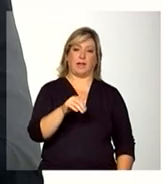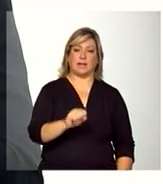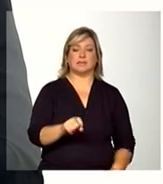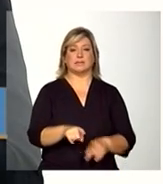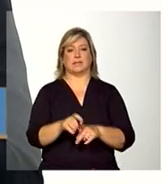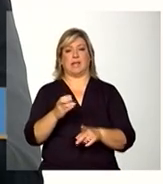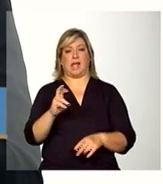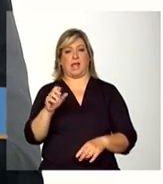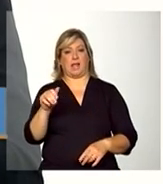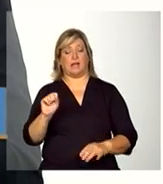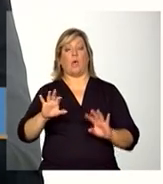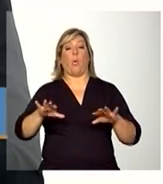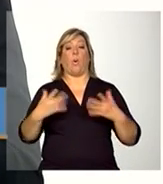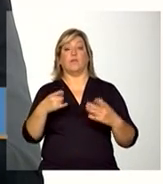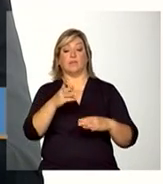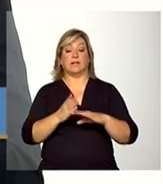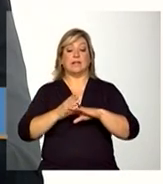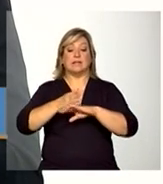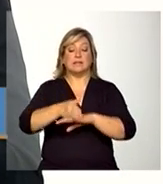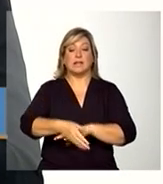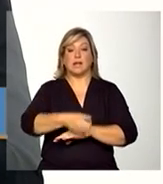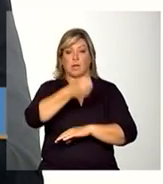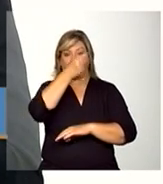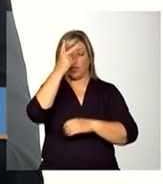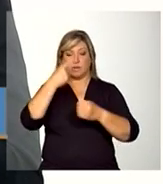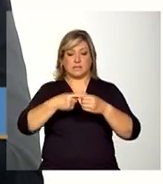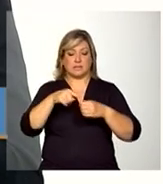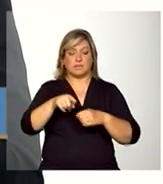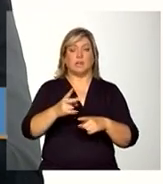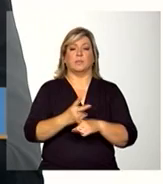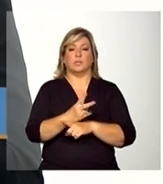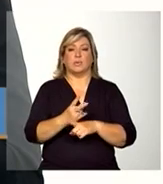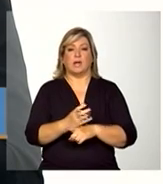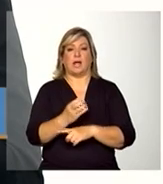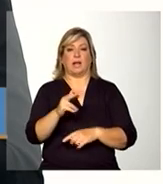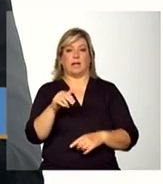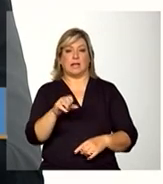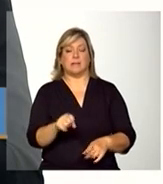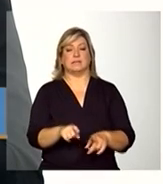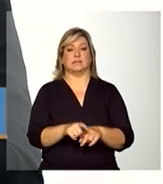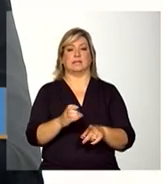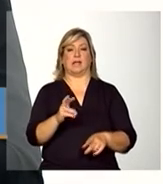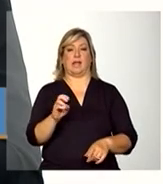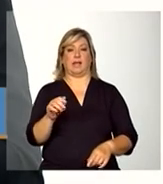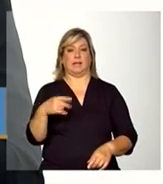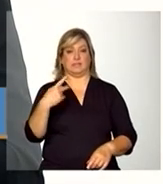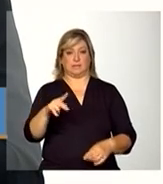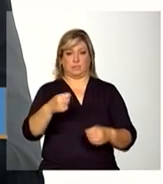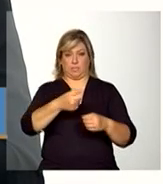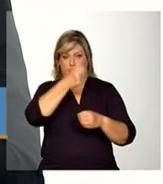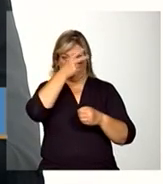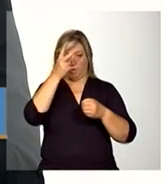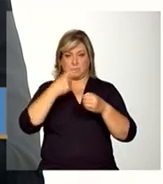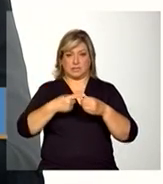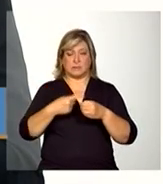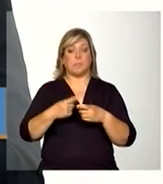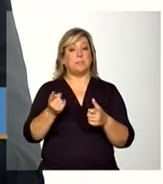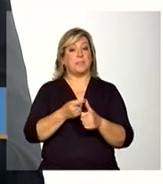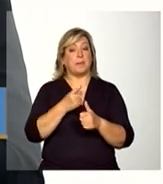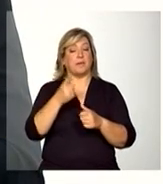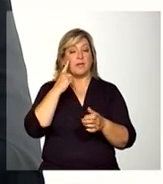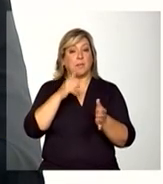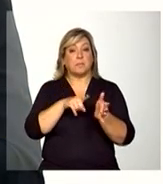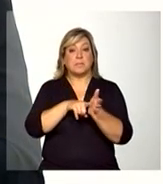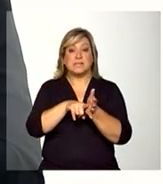quando entrar lá no seu município buscar os crais e os Cris que estão no seu município primeiro eh pesquise E caso